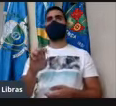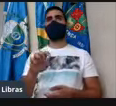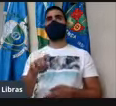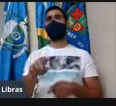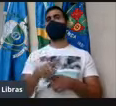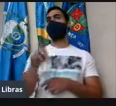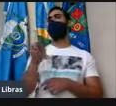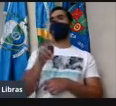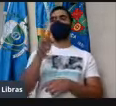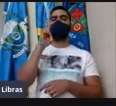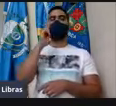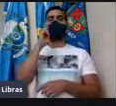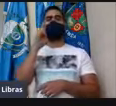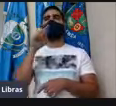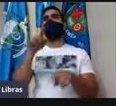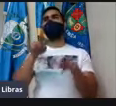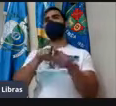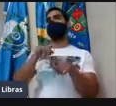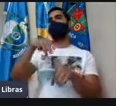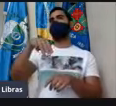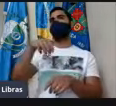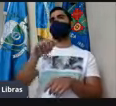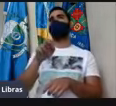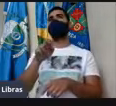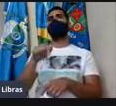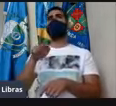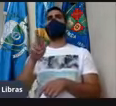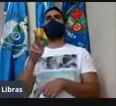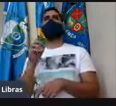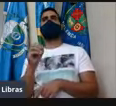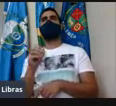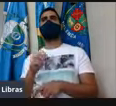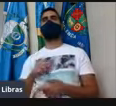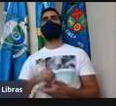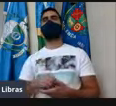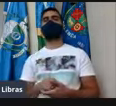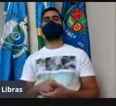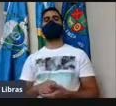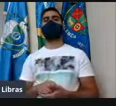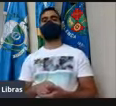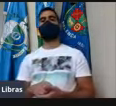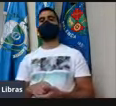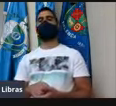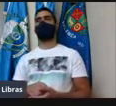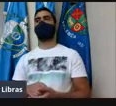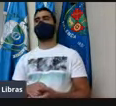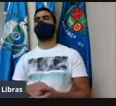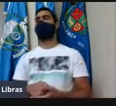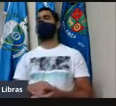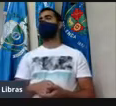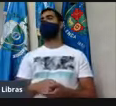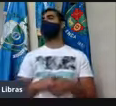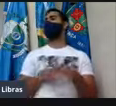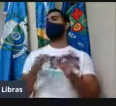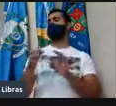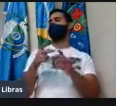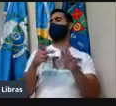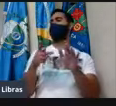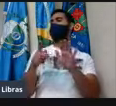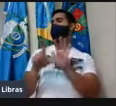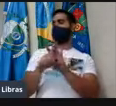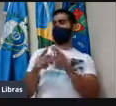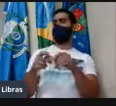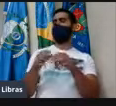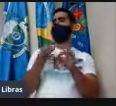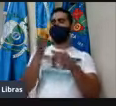e o professor Rafael e o Marquinho da Saúde. O voto é pela regular tramitação do presente projeto de lei, sugerindo sua